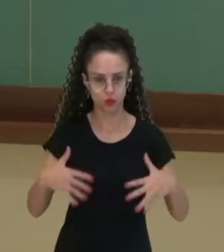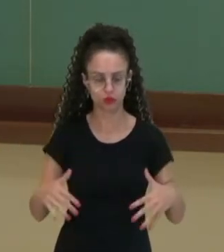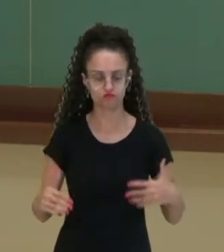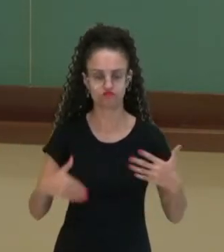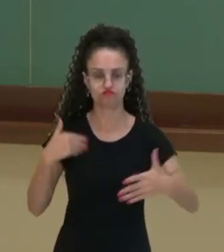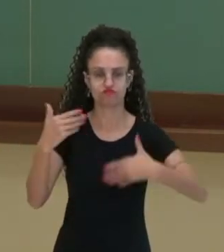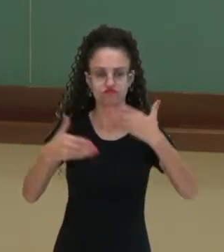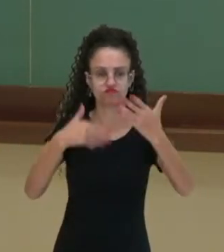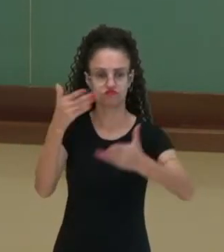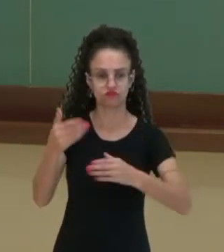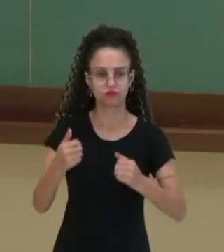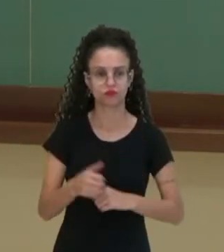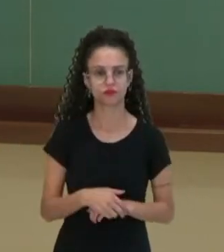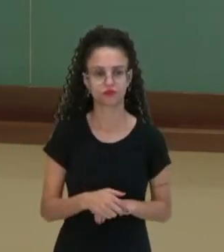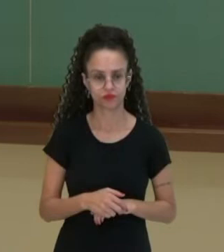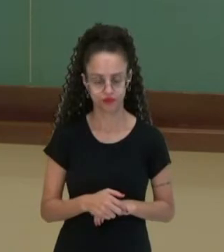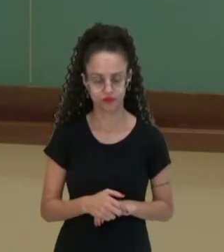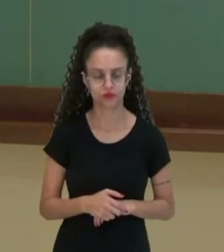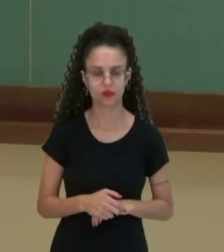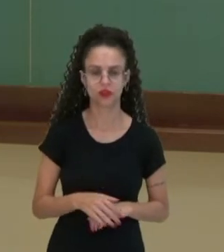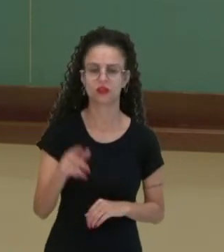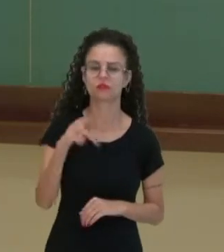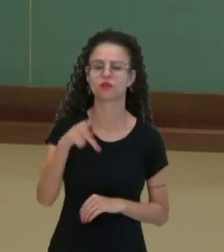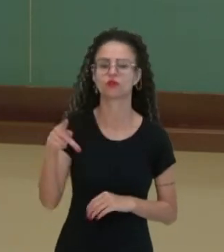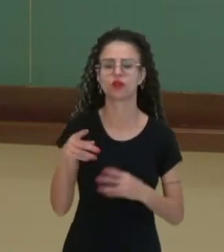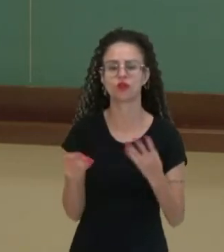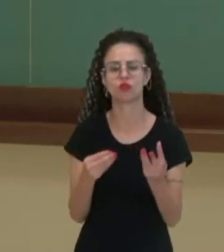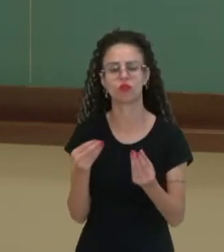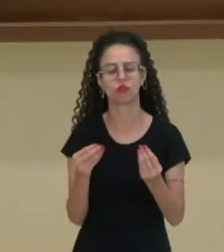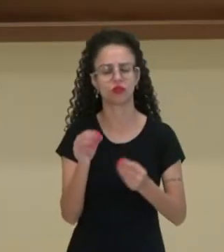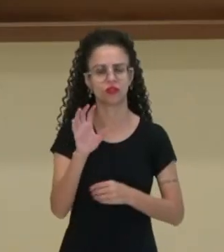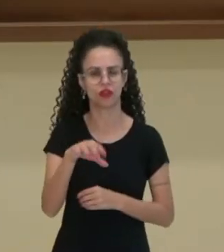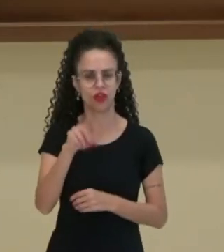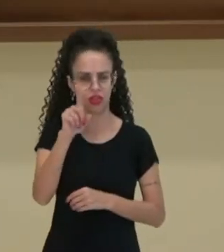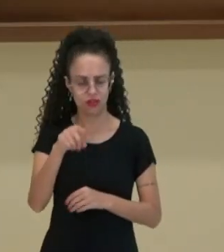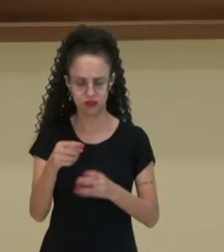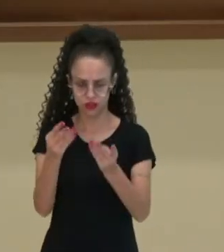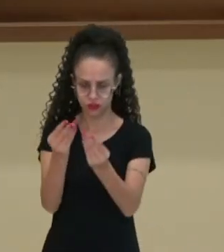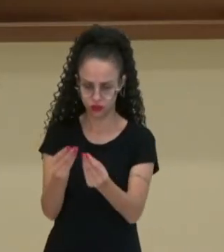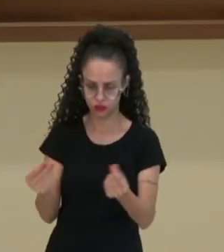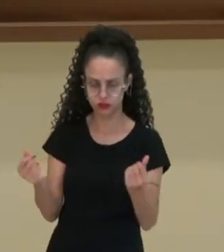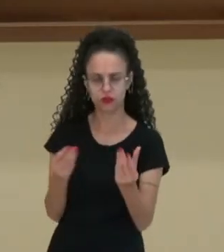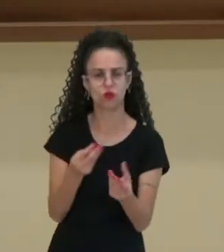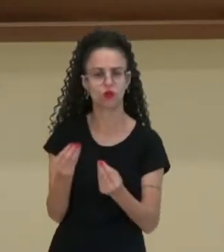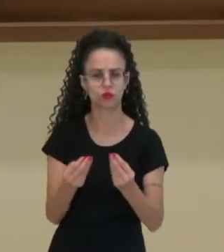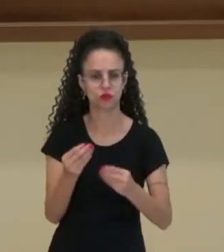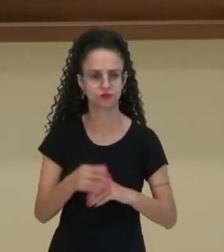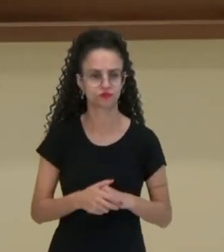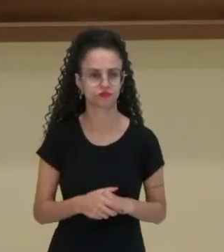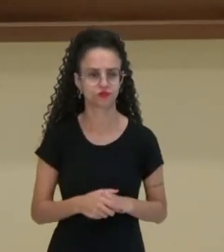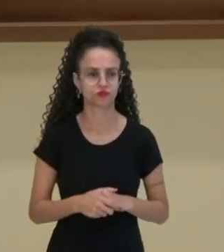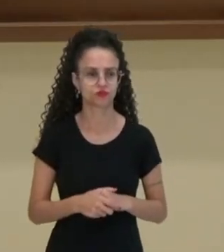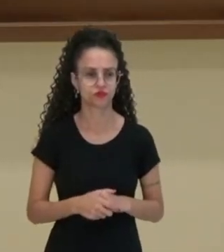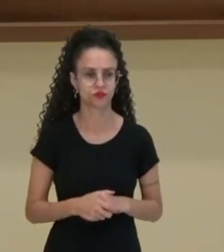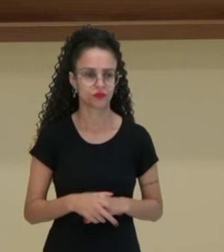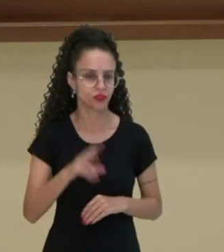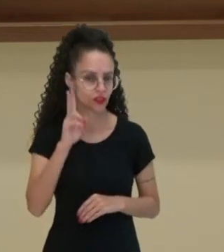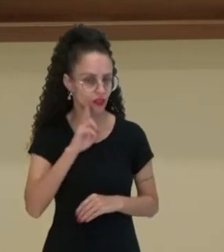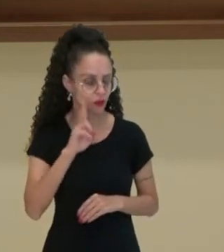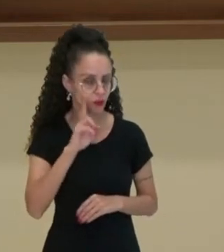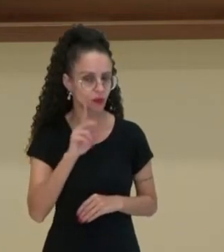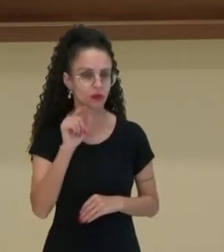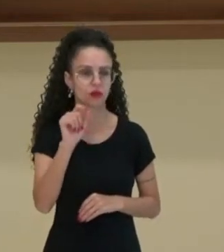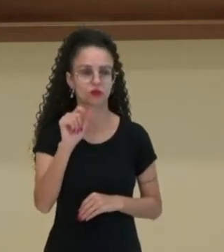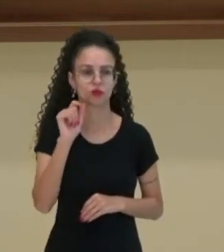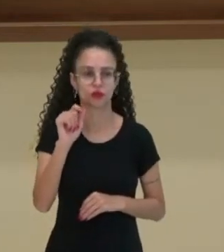que se desenvolva ali os produtores. Né? Professor, mas como que é mesmo a decomposição? Como que é? Vamos lembrar